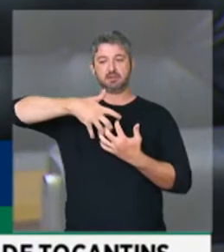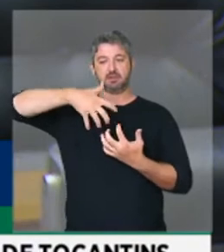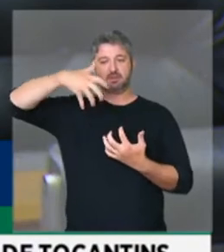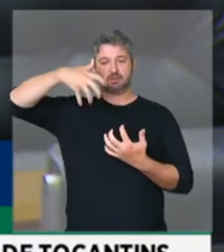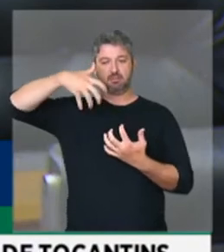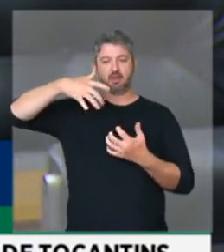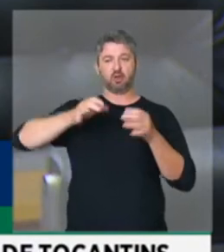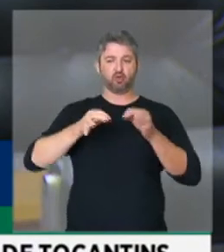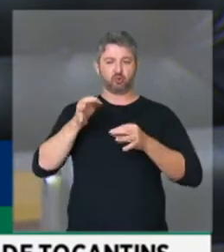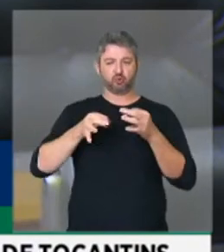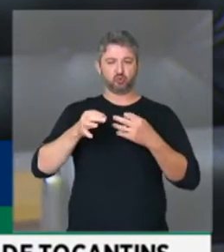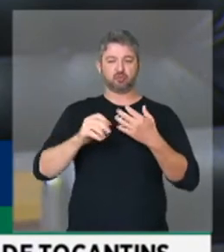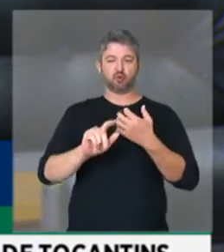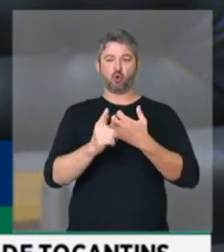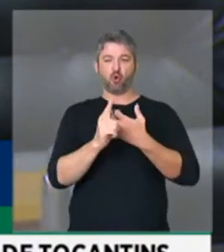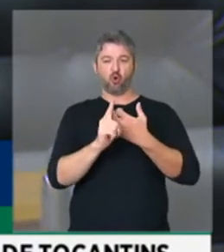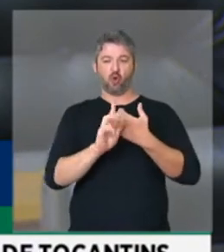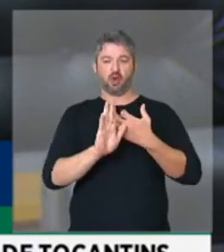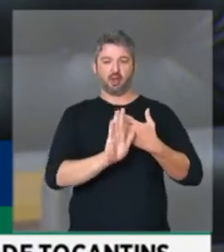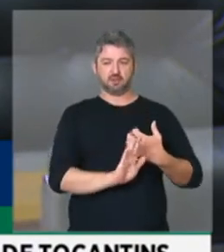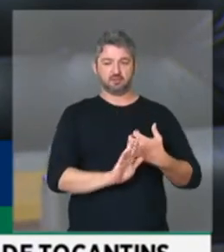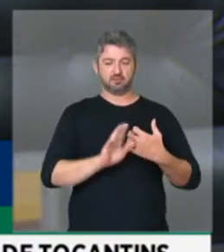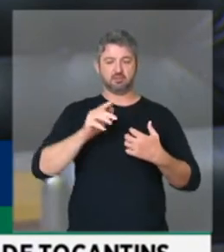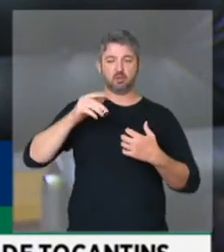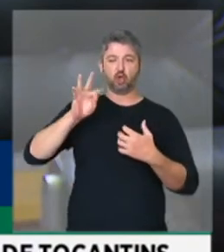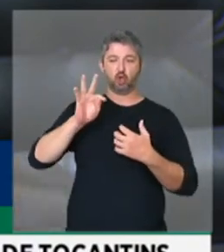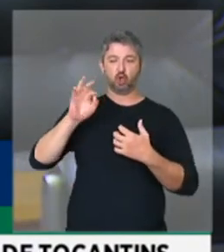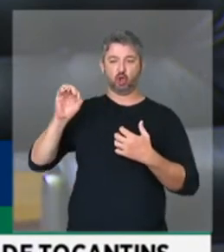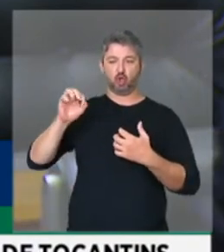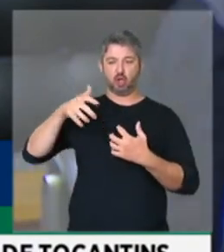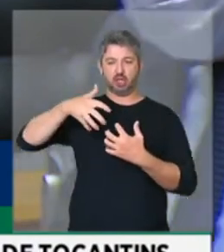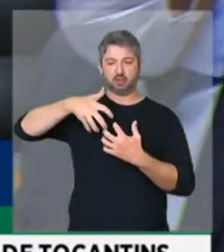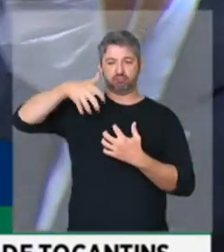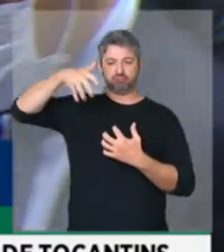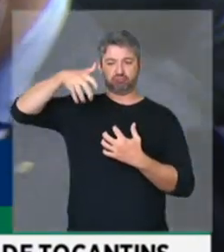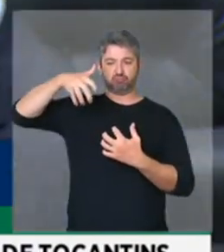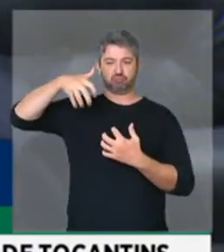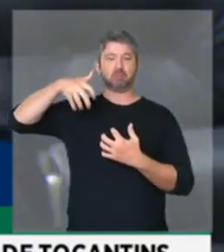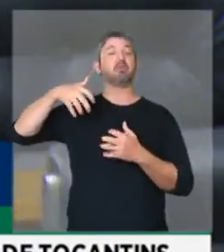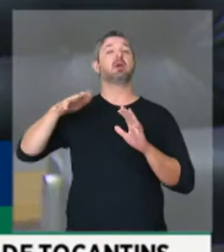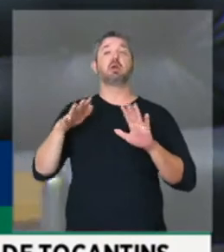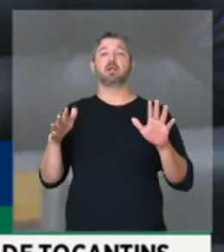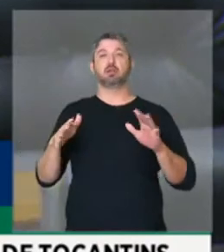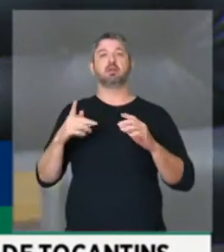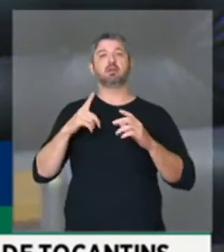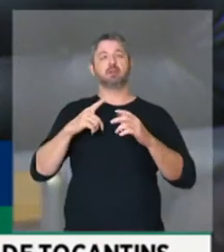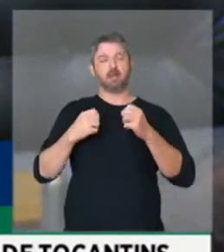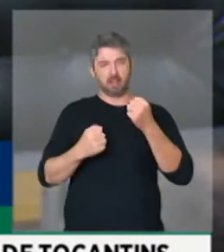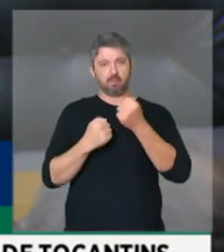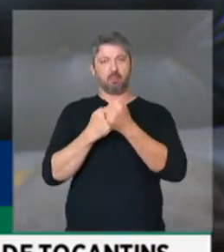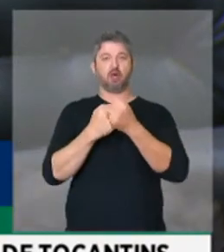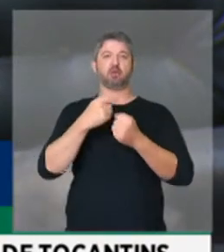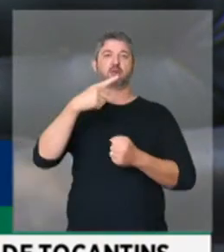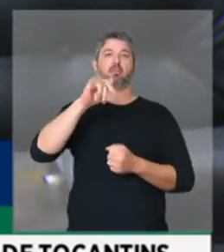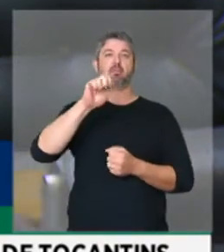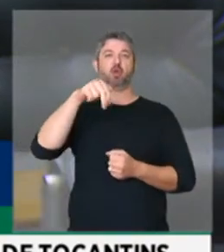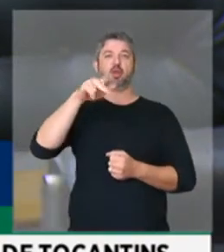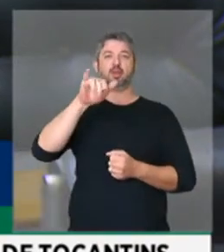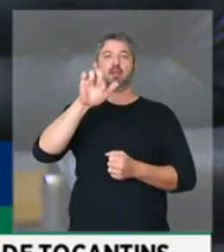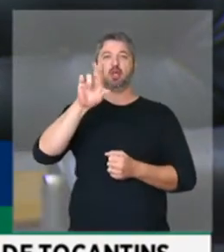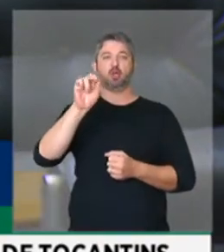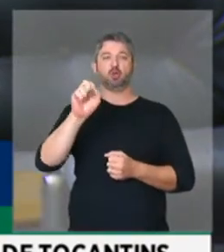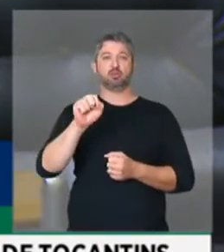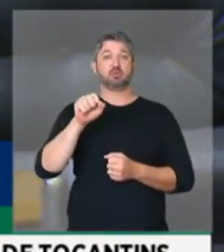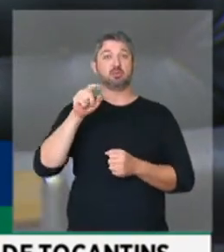justa e nós temos que dar todo apoio aos pioneiros. E essa PEC vem em boa hora. E aqui